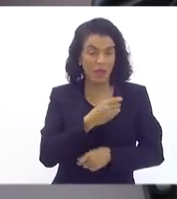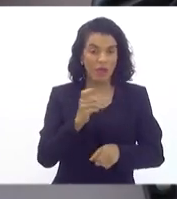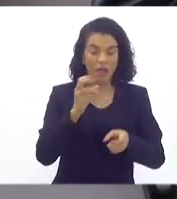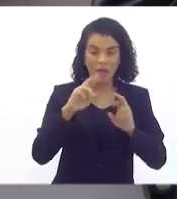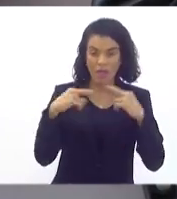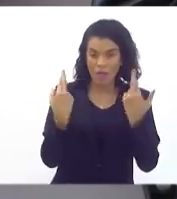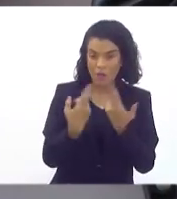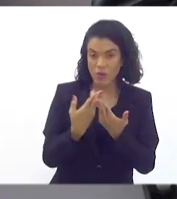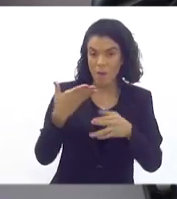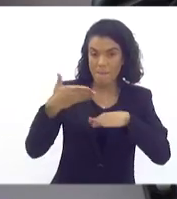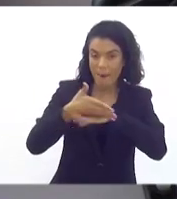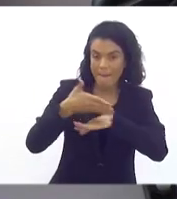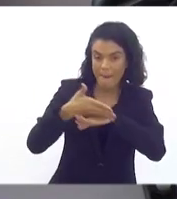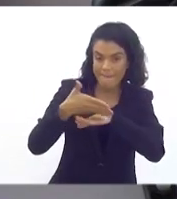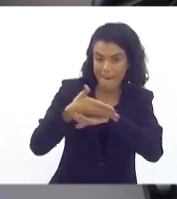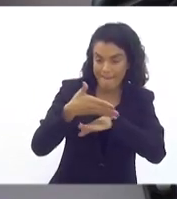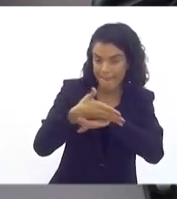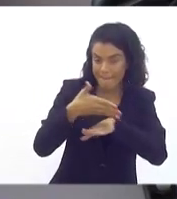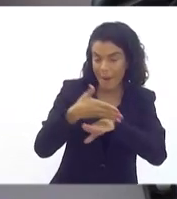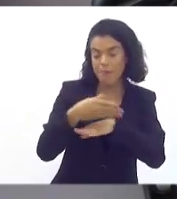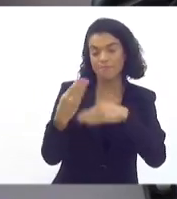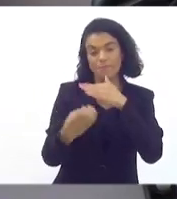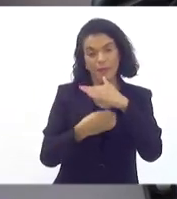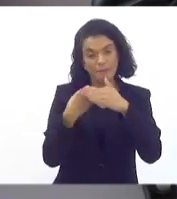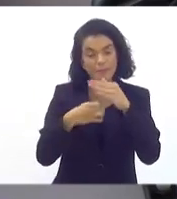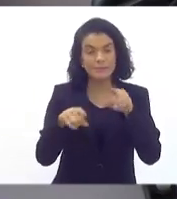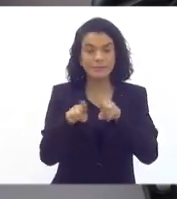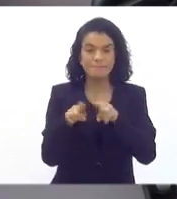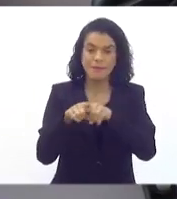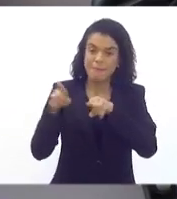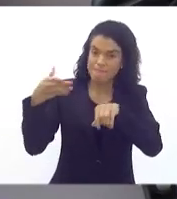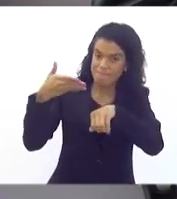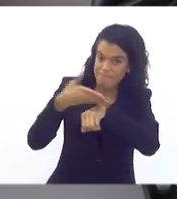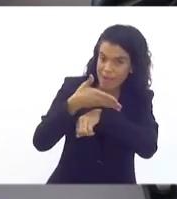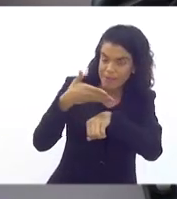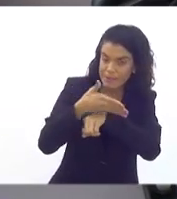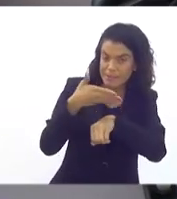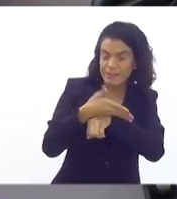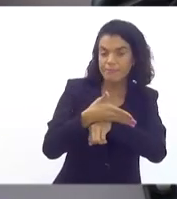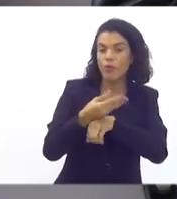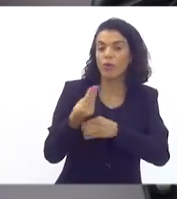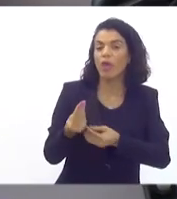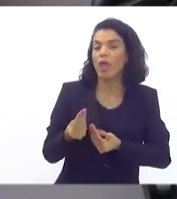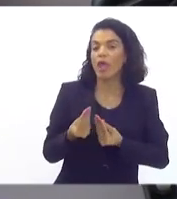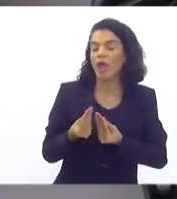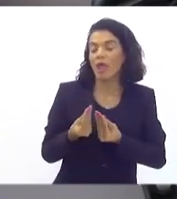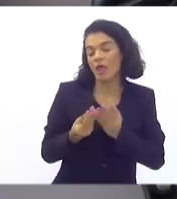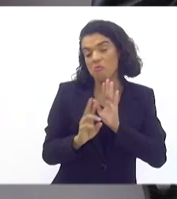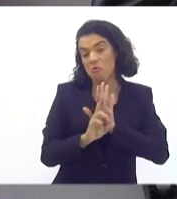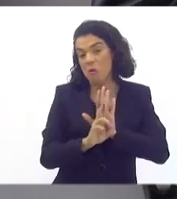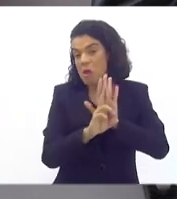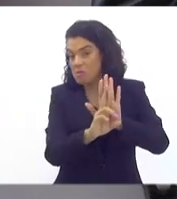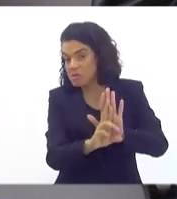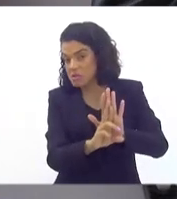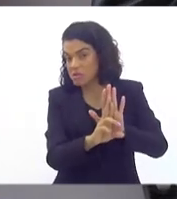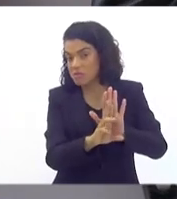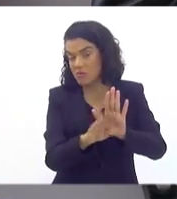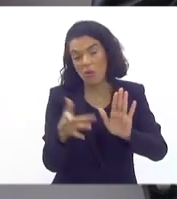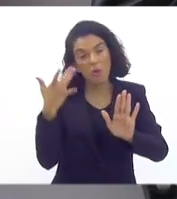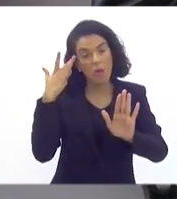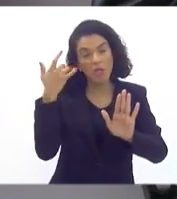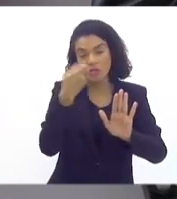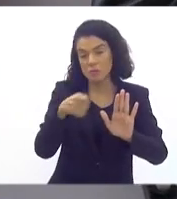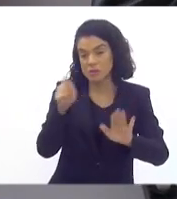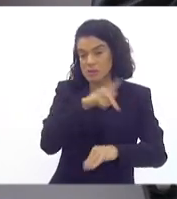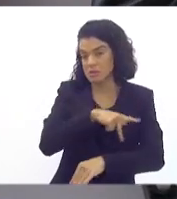que a empresa também participe trazendo um representante na minha visão não precisa nem ser presidente